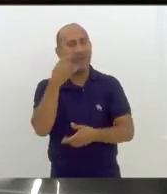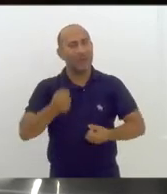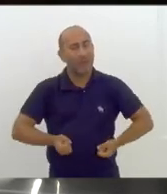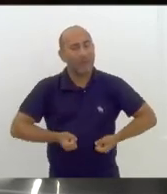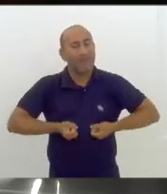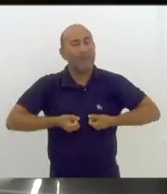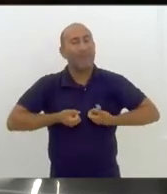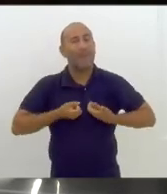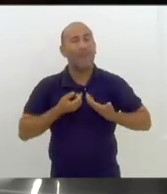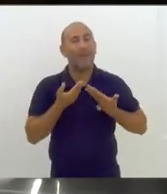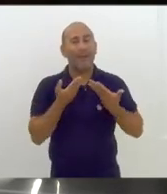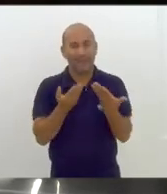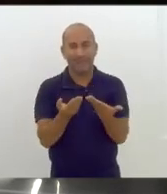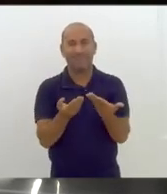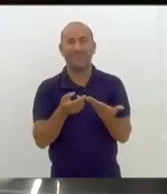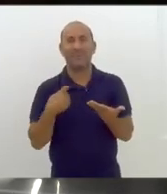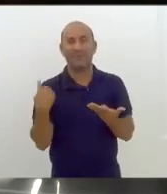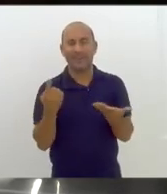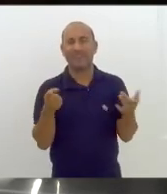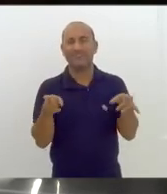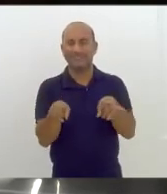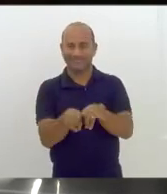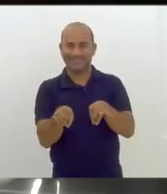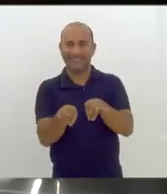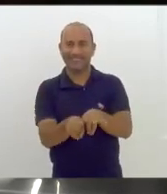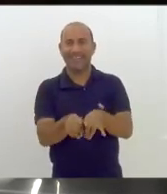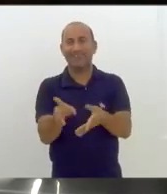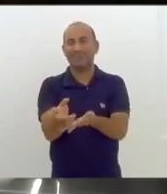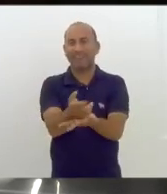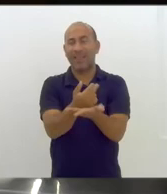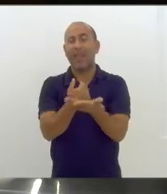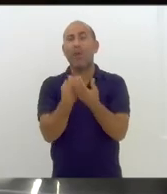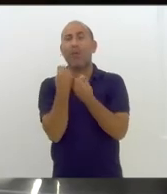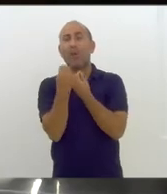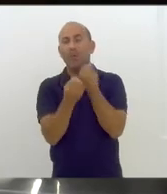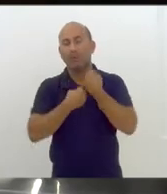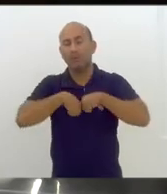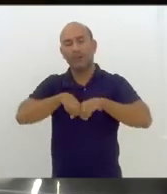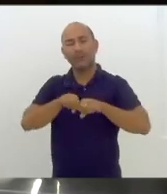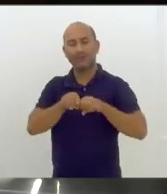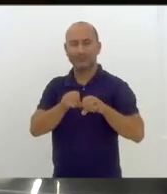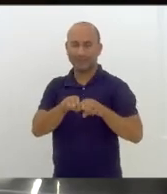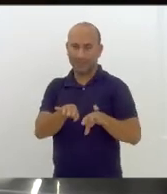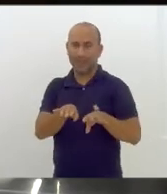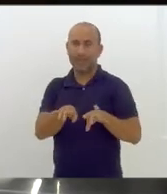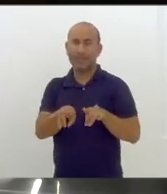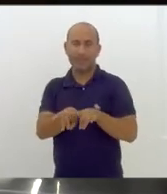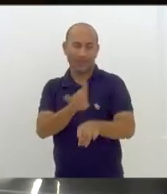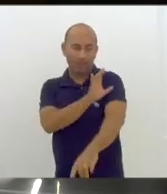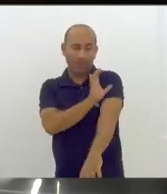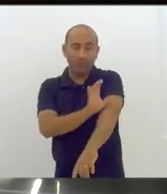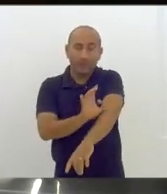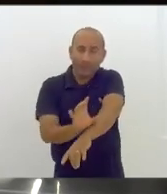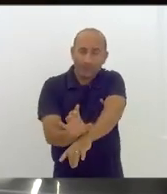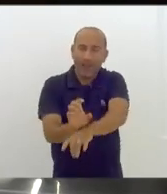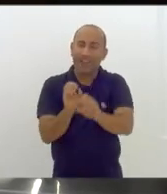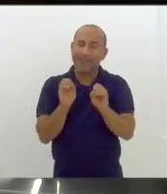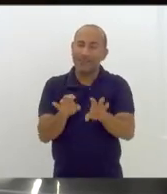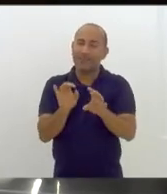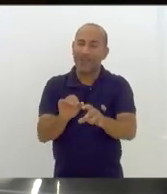da arte que a gente também... Arte também é uma forma de educação. Eu acho que arte é cultura, é educação,